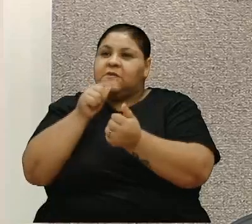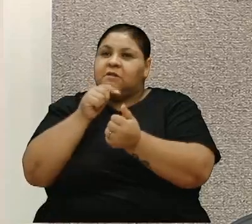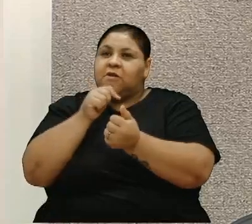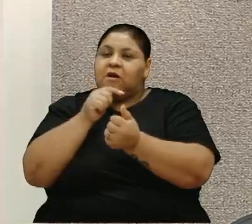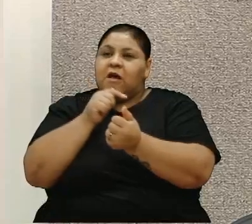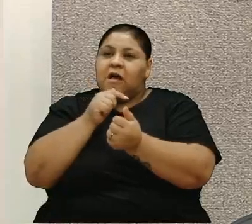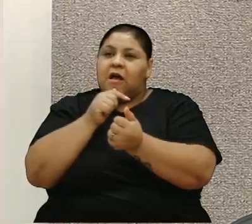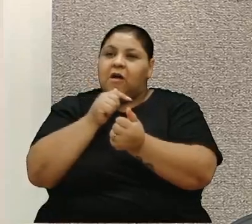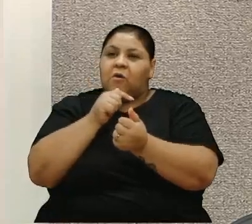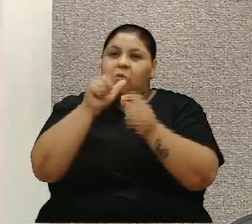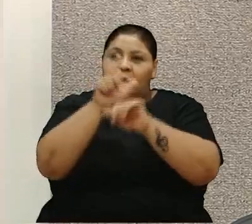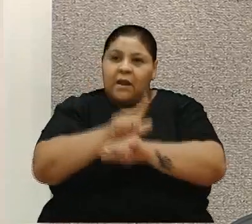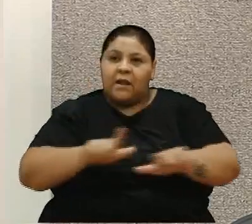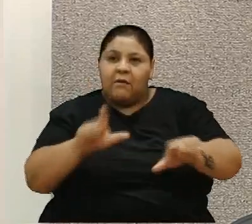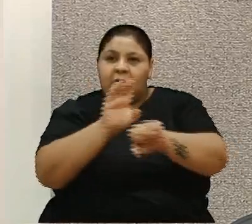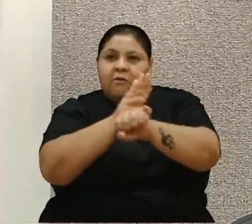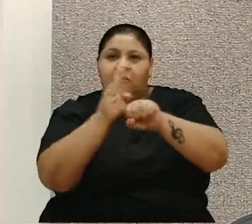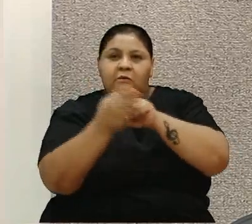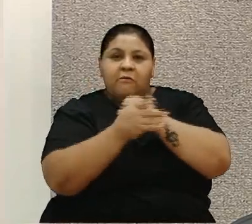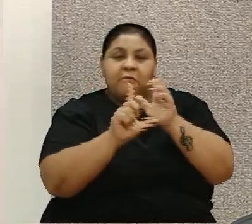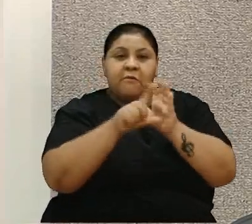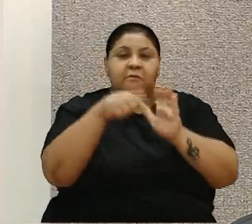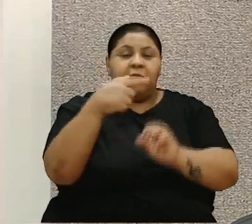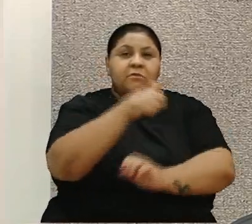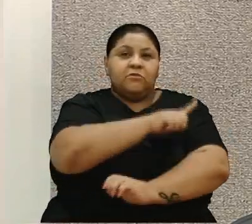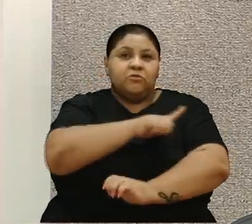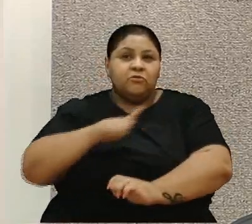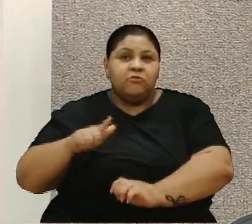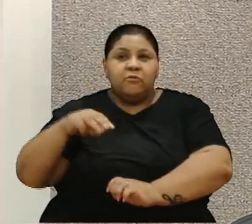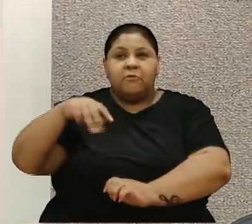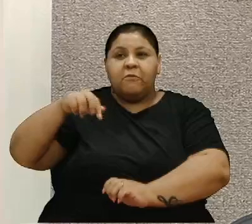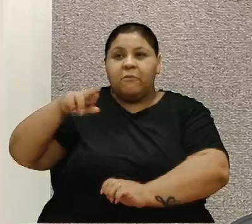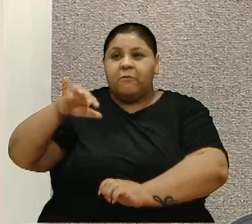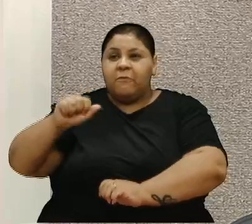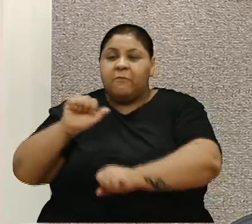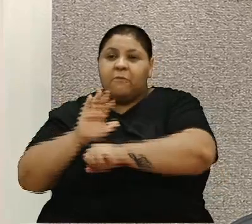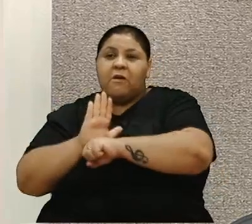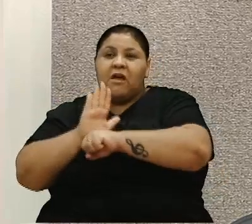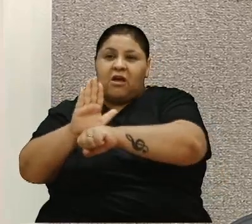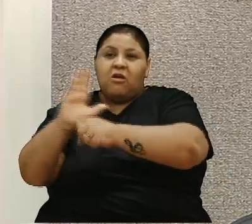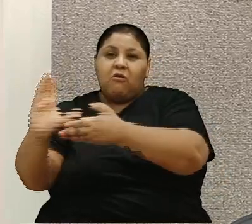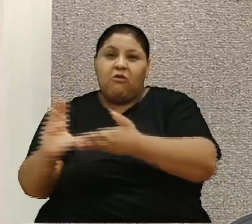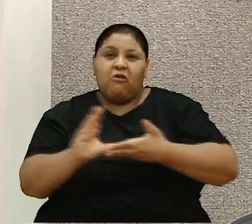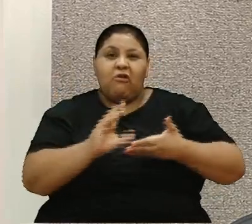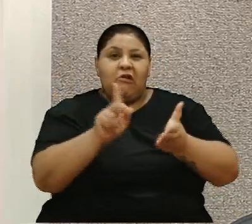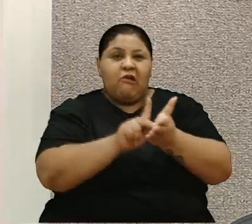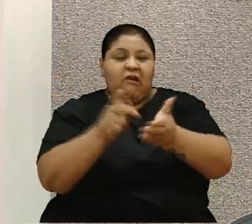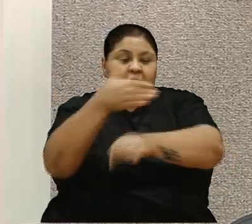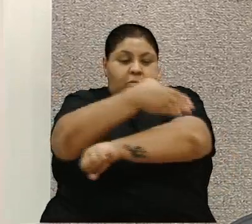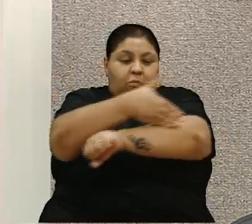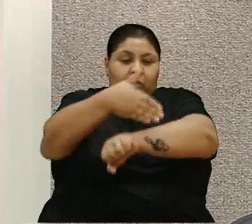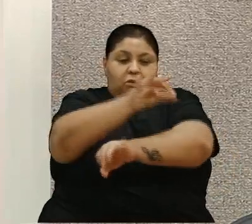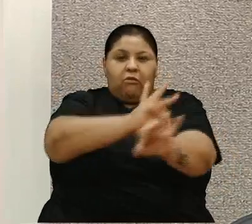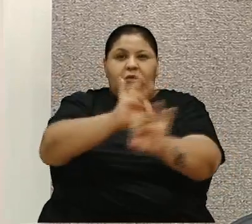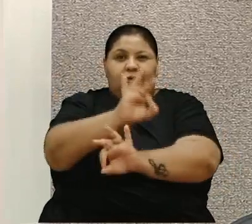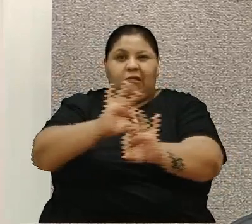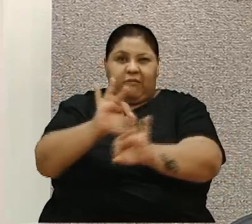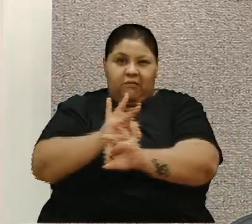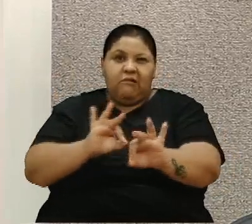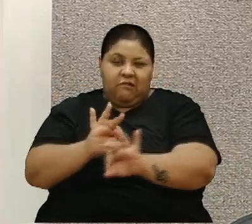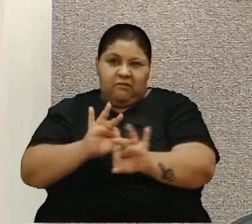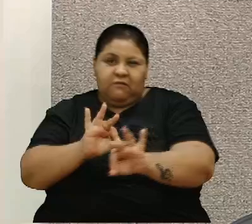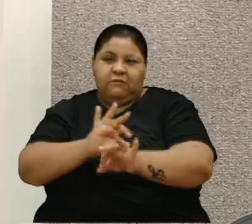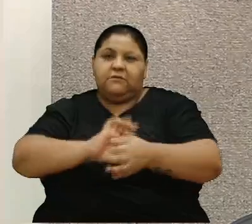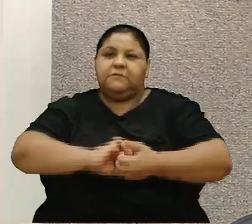bairro Panassolo e, posteriormente, já no governo de Mário Ramos, ajudou com recursos próprios a fazer o calçamento do bairro, nas ruas Santo